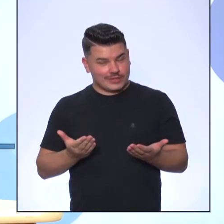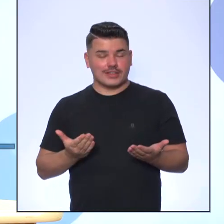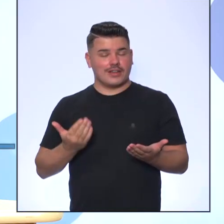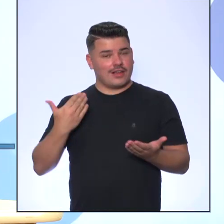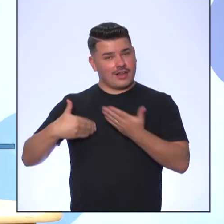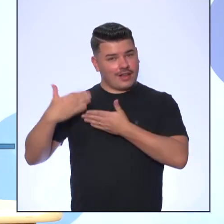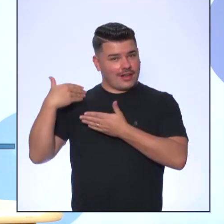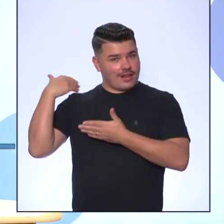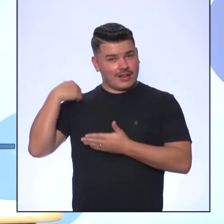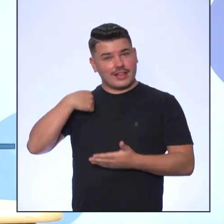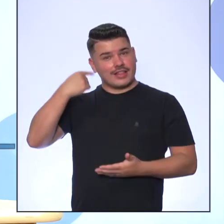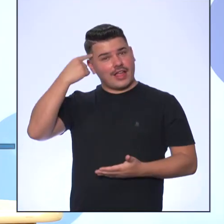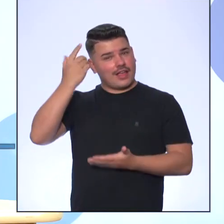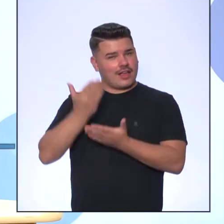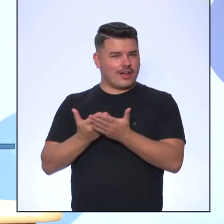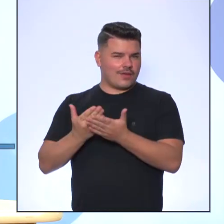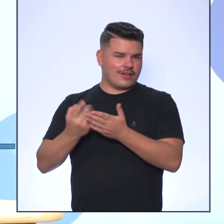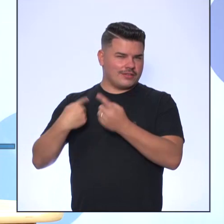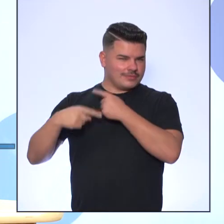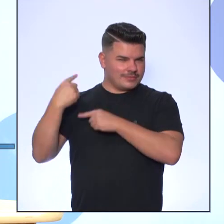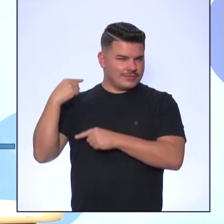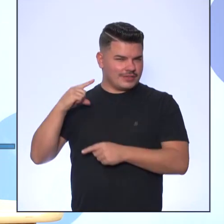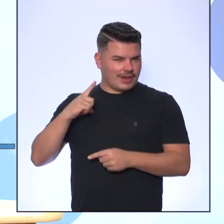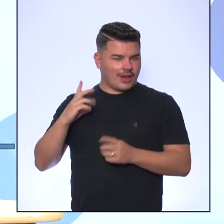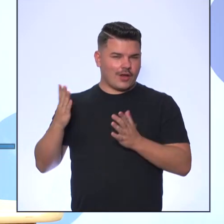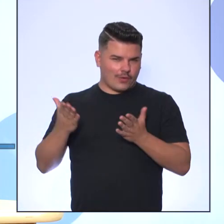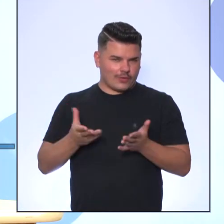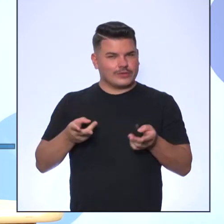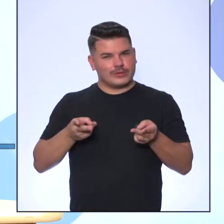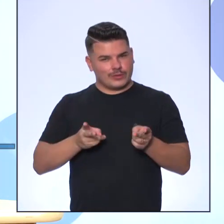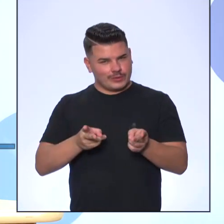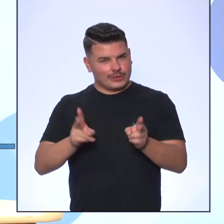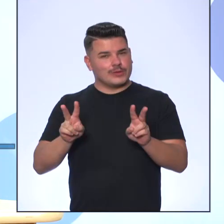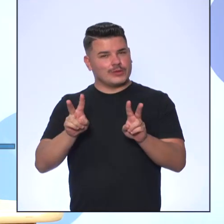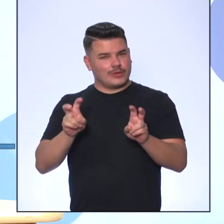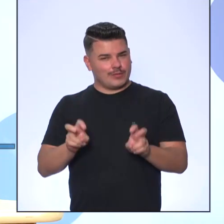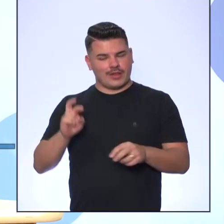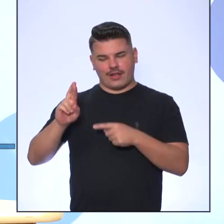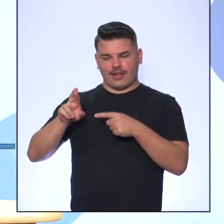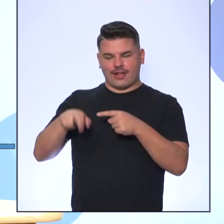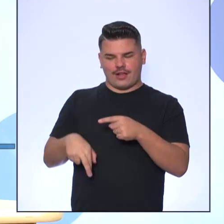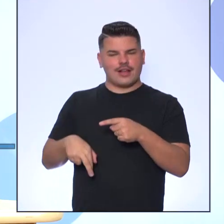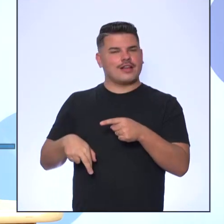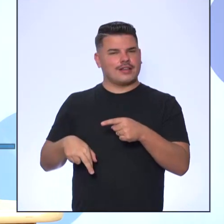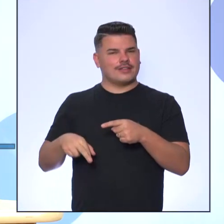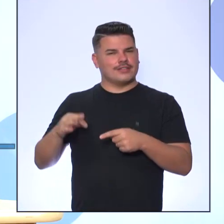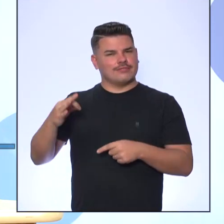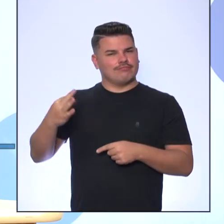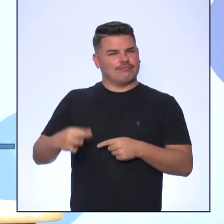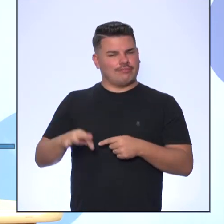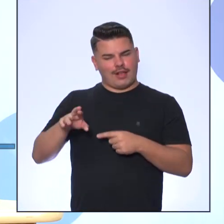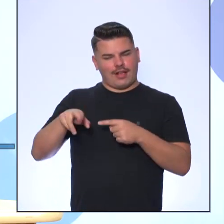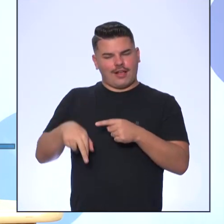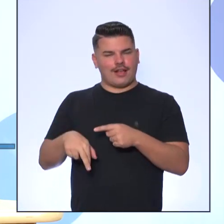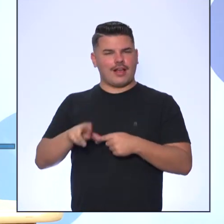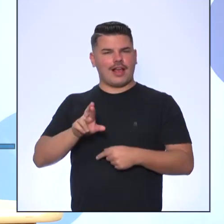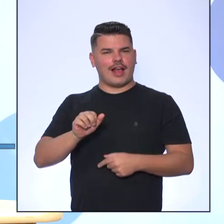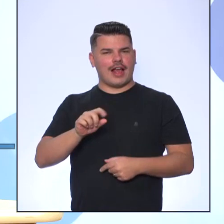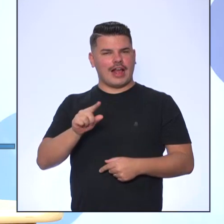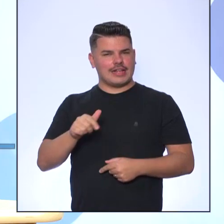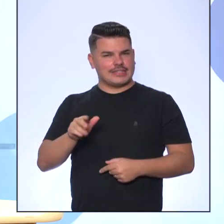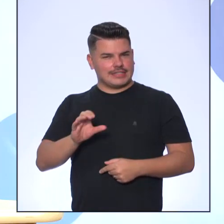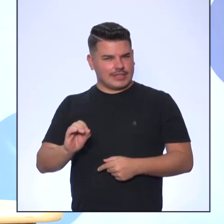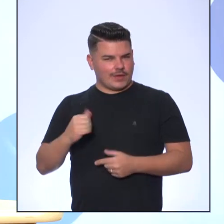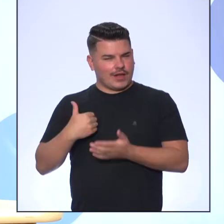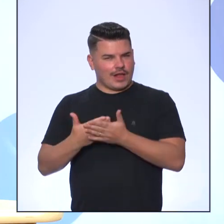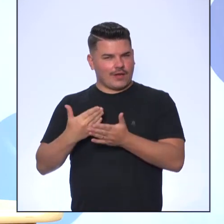continuar algumas ideias que nós estamos vendo sobre a razão, né? Nós vamos recapitular algumas aulas, né? E quem está